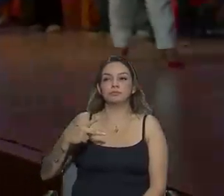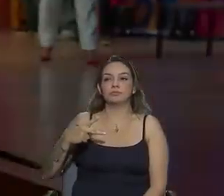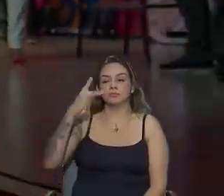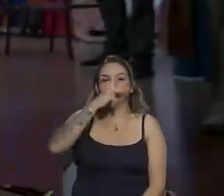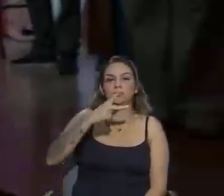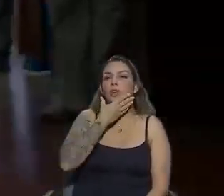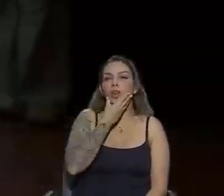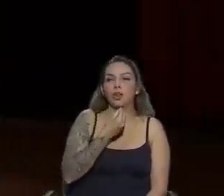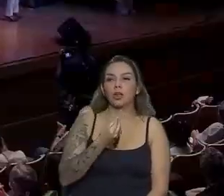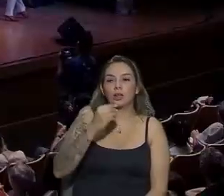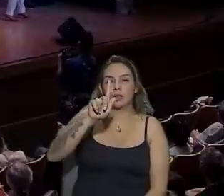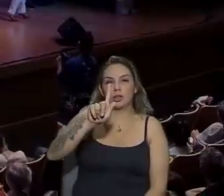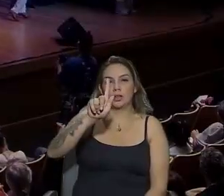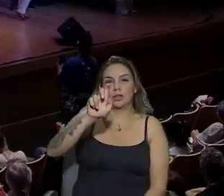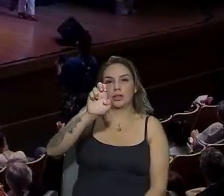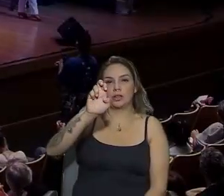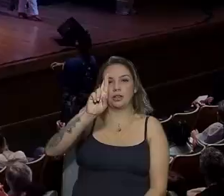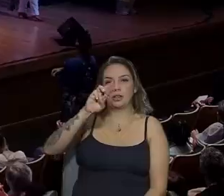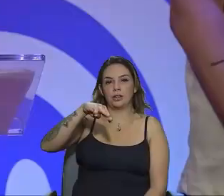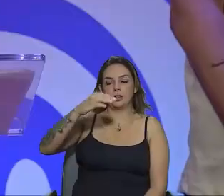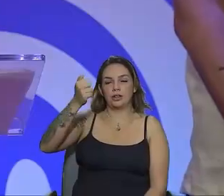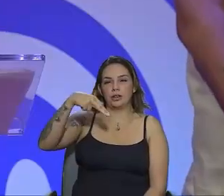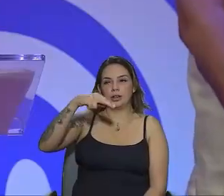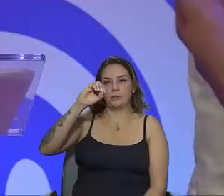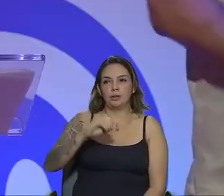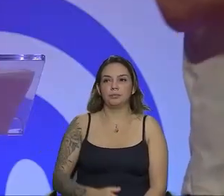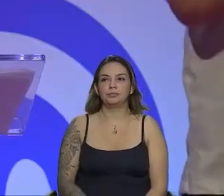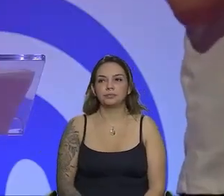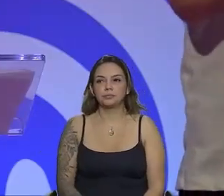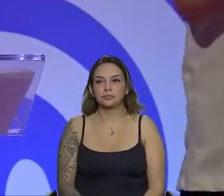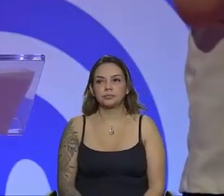E o seu professor é o Germano da Costa Lemos.